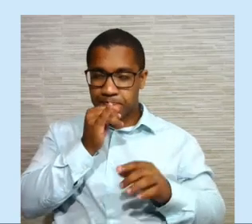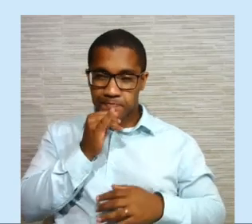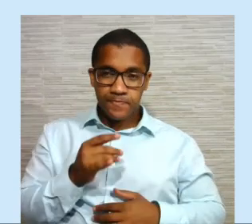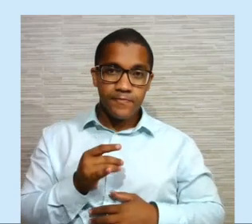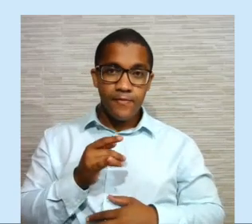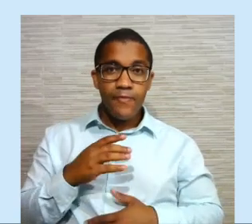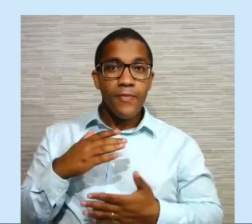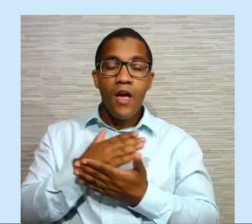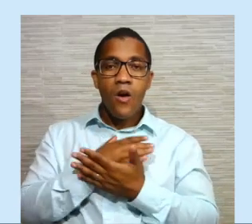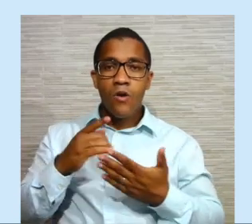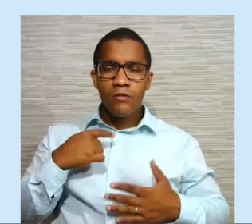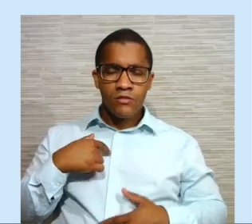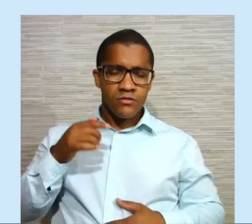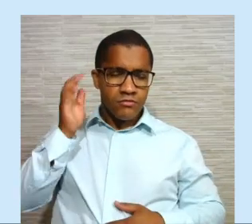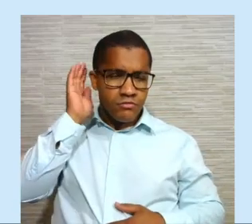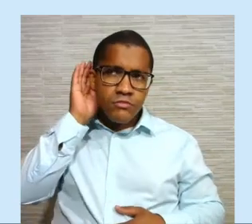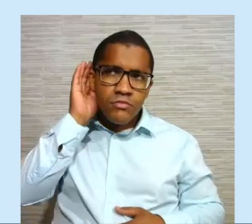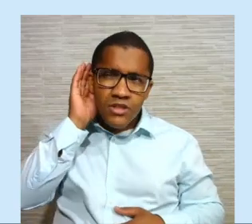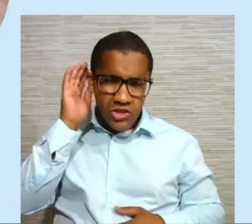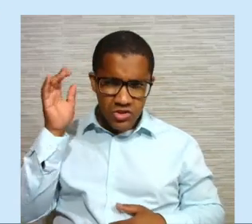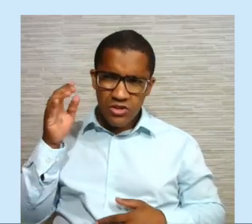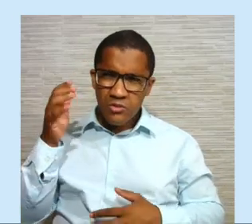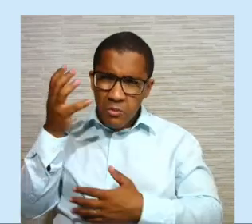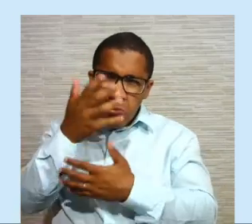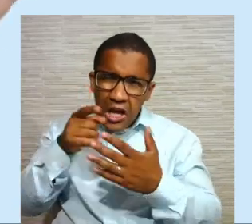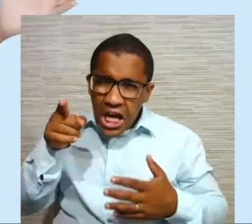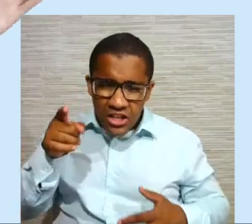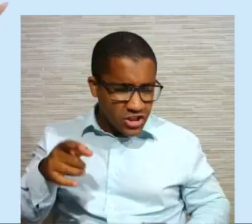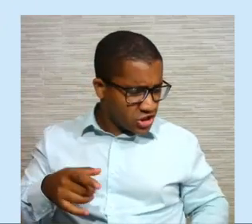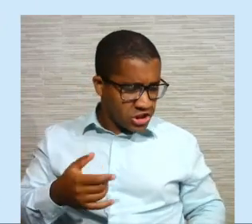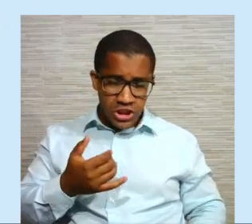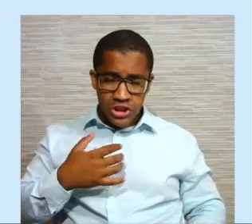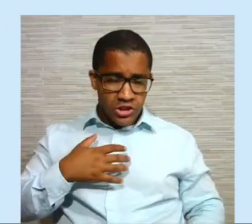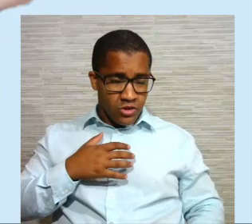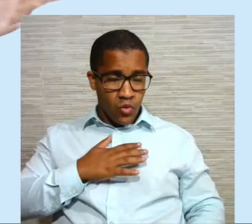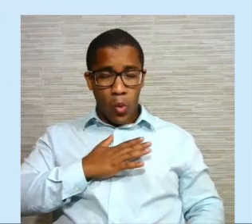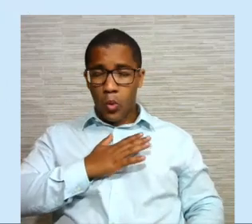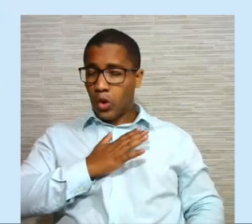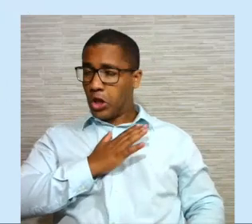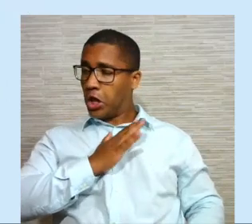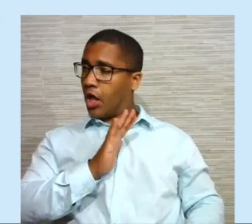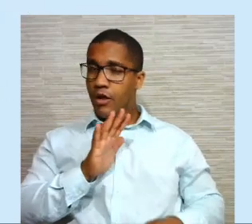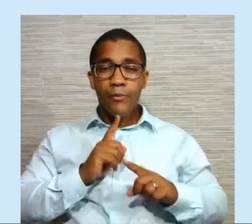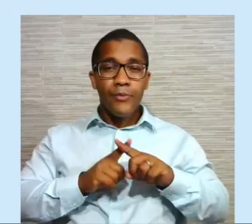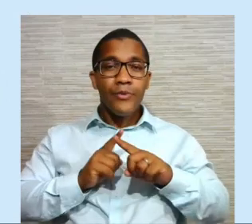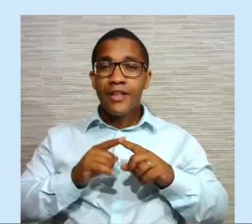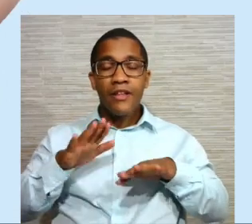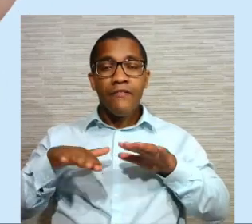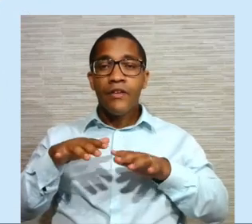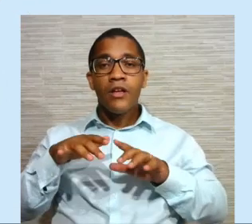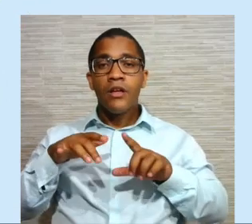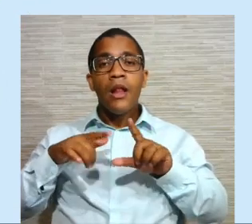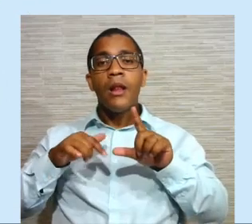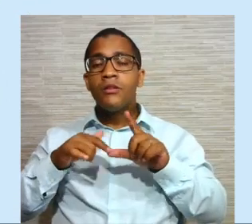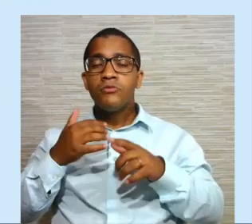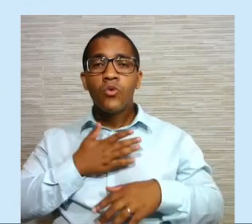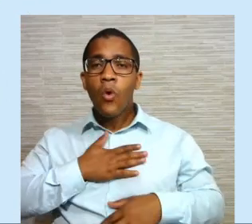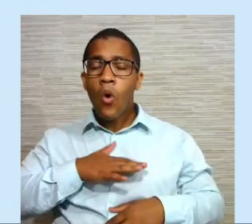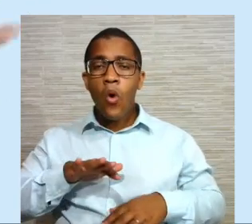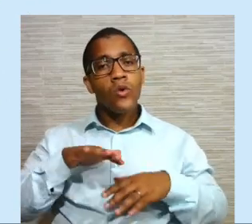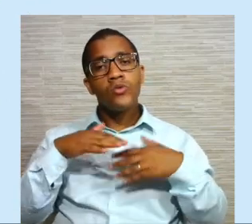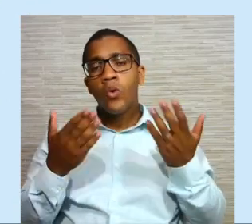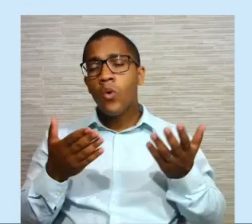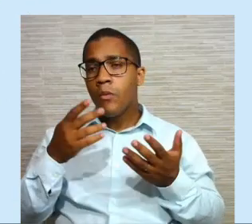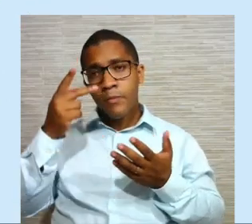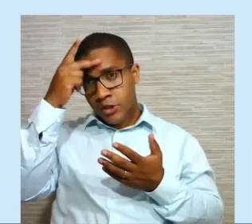pessoas que não escutam de forma alguma um determinado ritmo, um determinado cantor, ou porque não gosta das letras, ou porque não gosta da forma